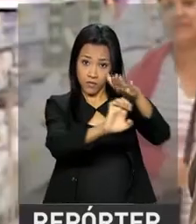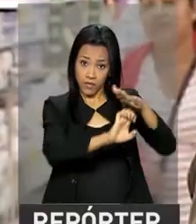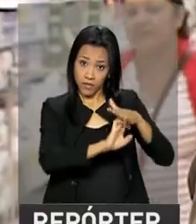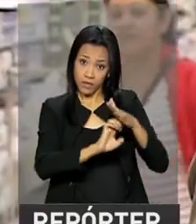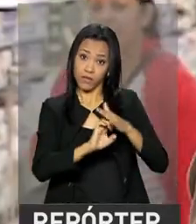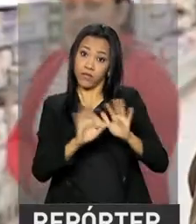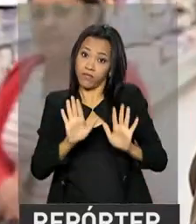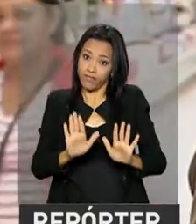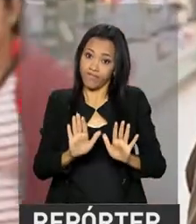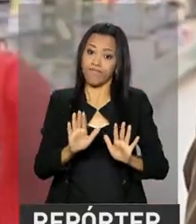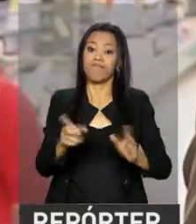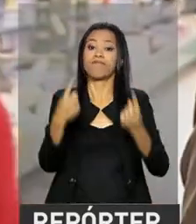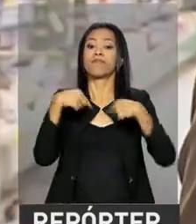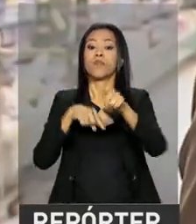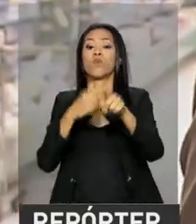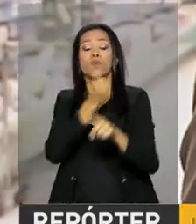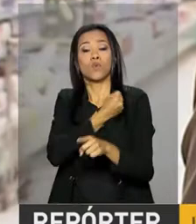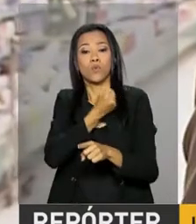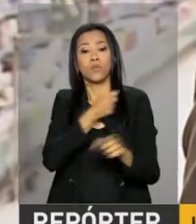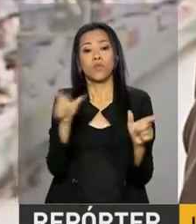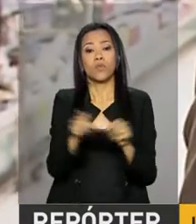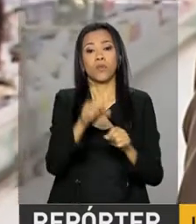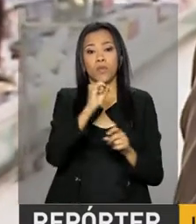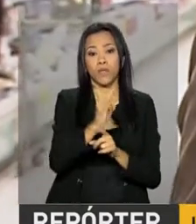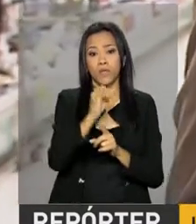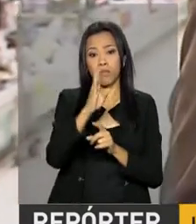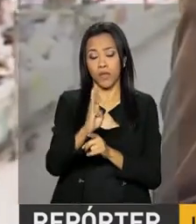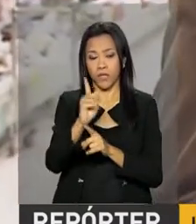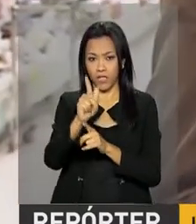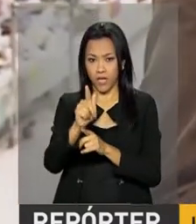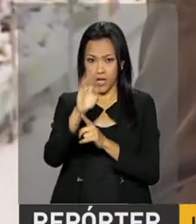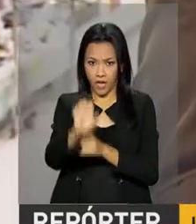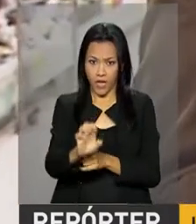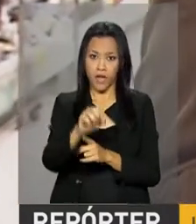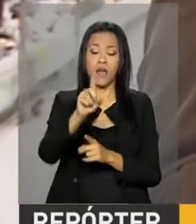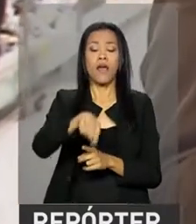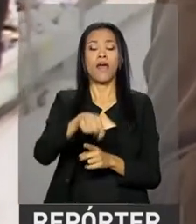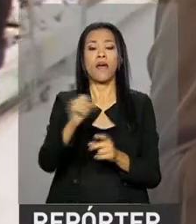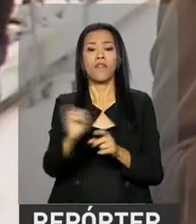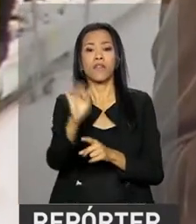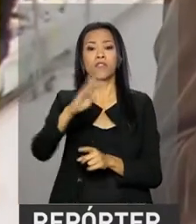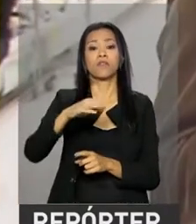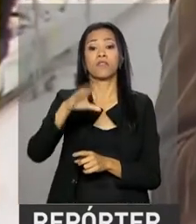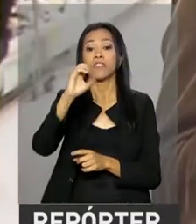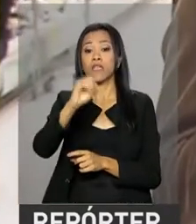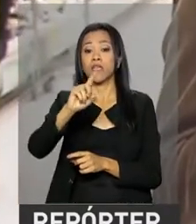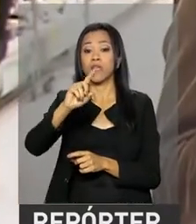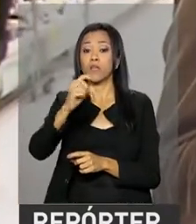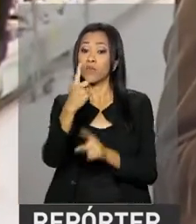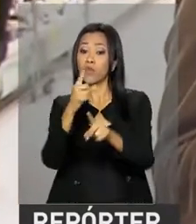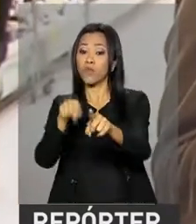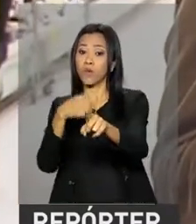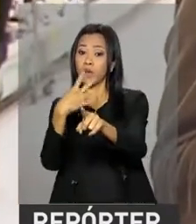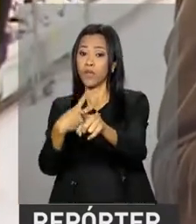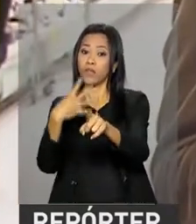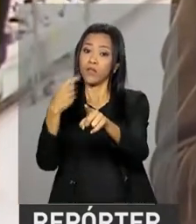De acordo com os números do IBGE, de janeiro a maio, a inflação foi de 1,42%. Bem inferior